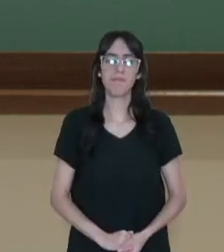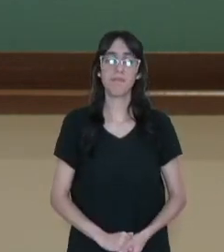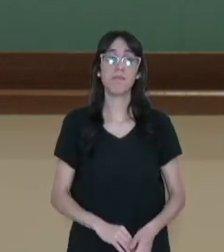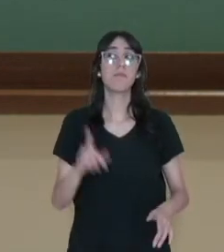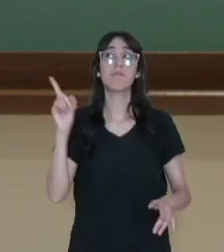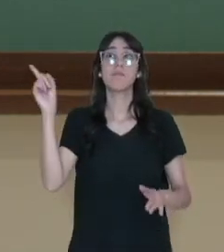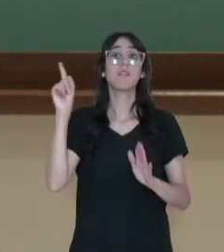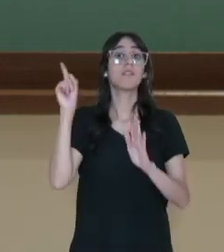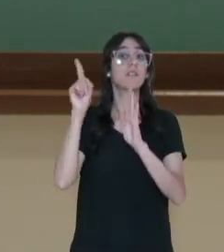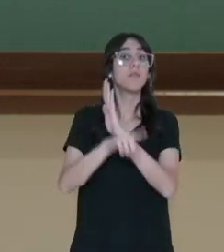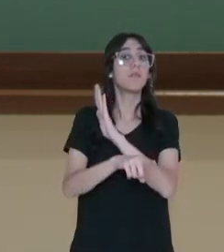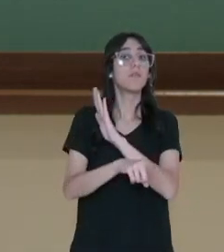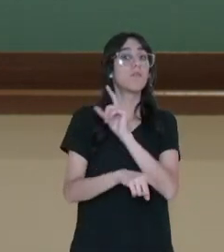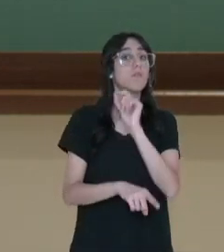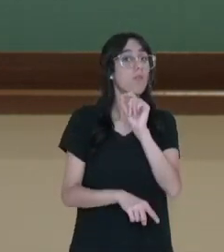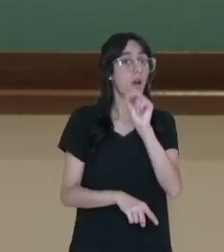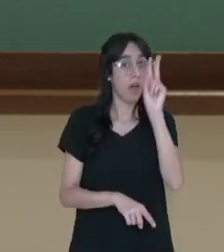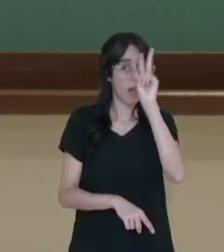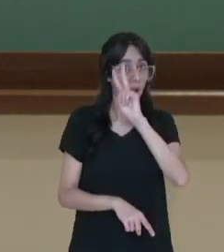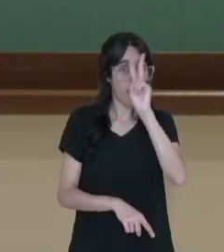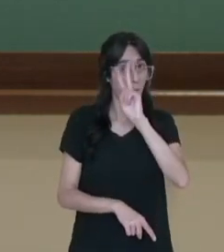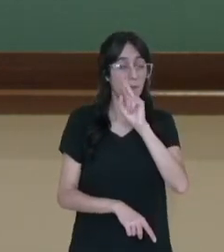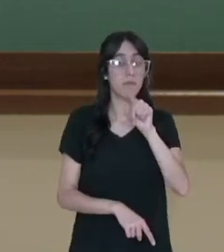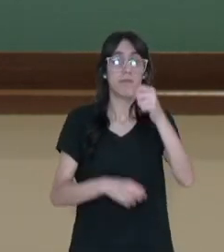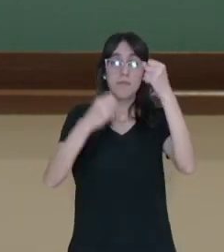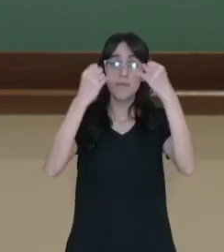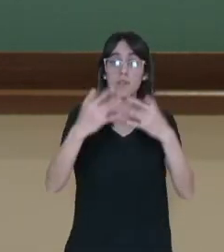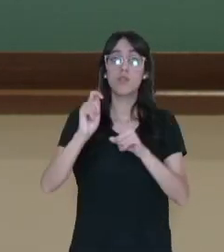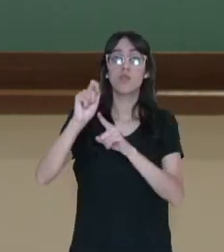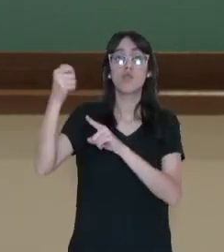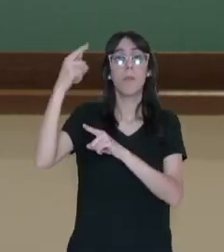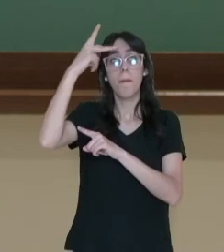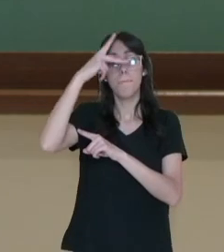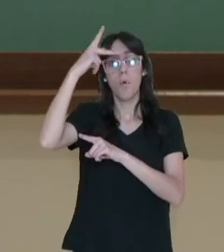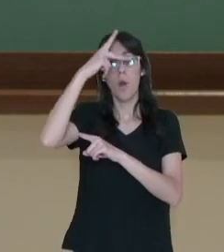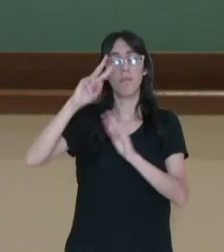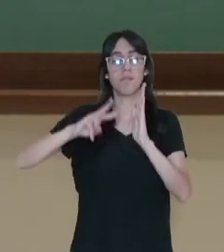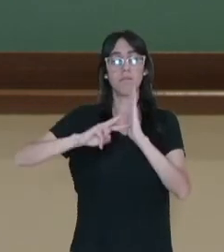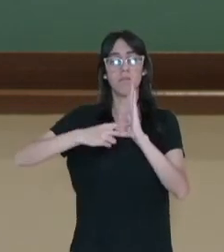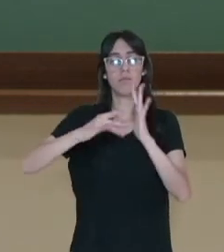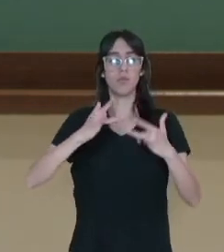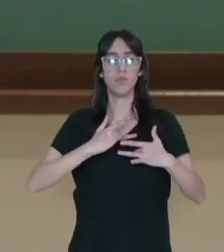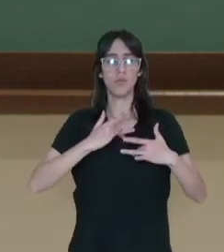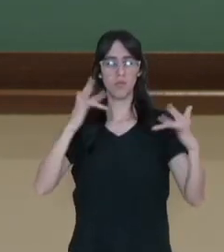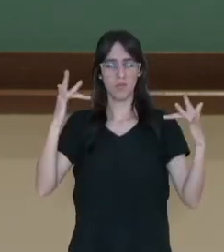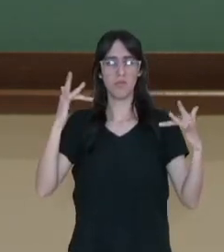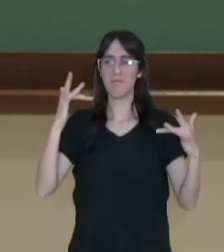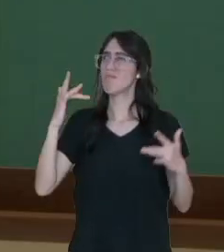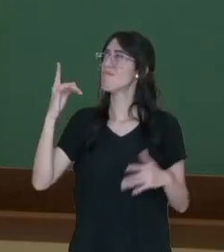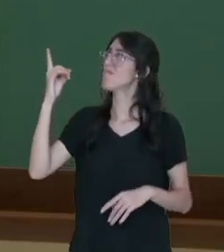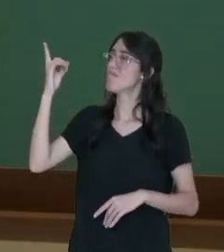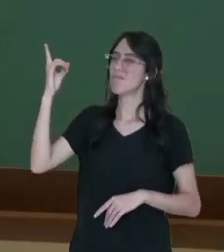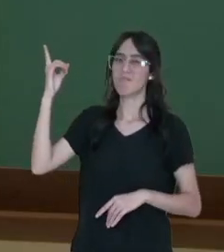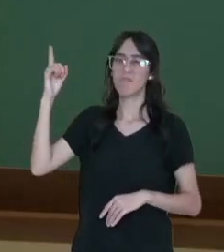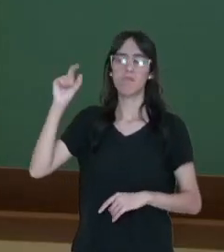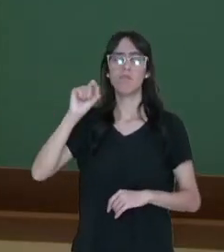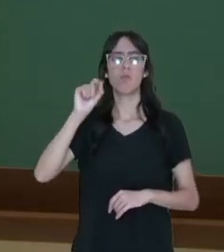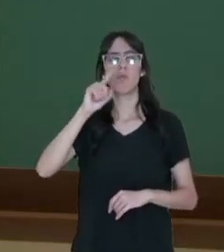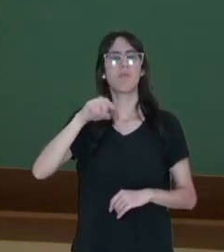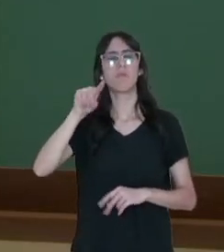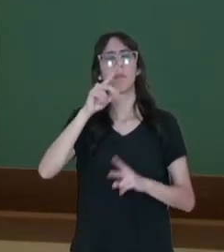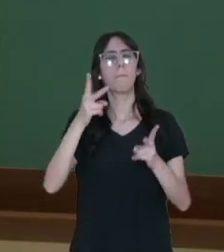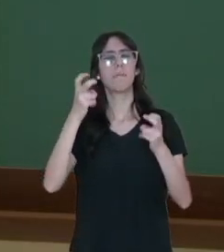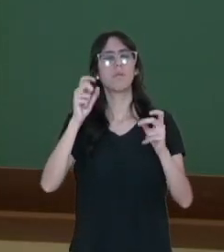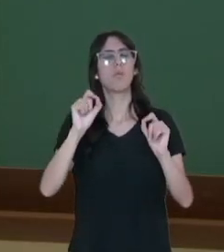a pergunta para você era referência à Polônia e ao Sindicato Solidariedade dentro desta imagem. Que elementos você